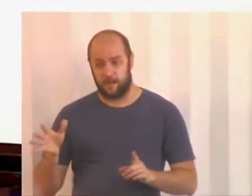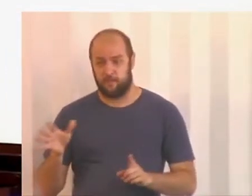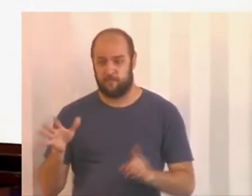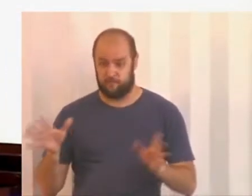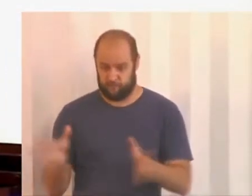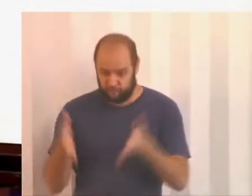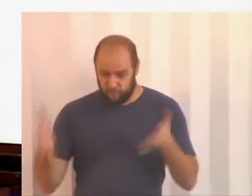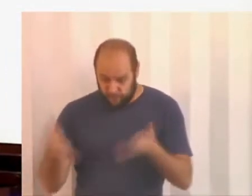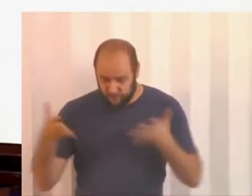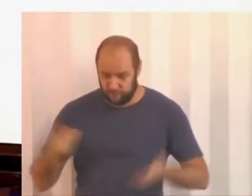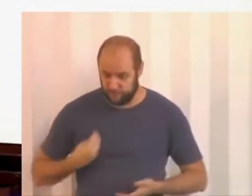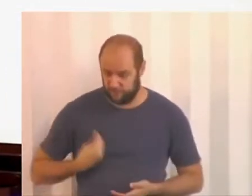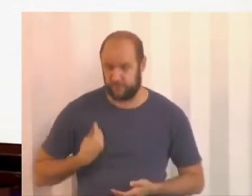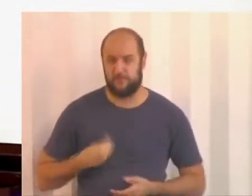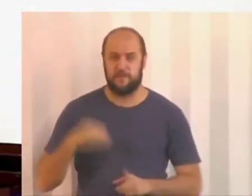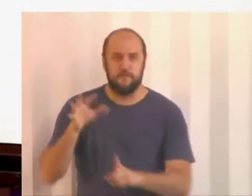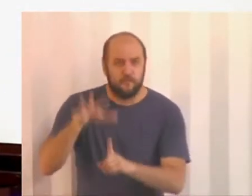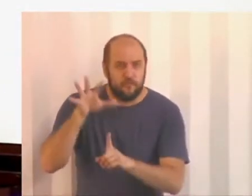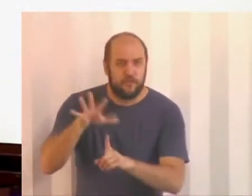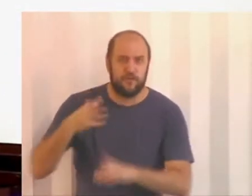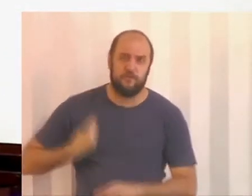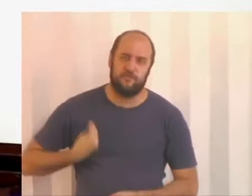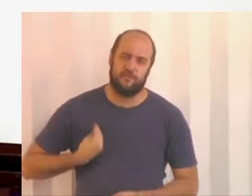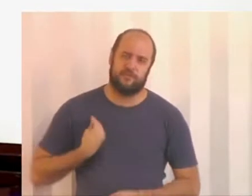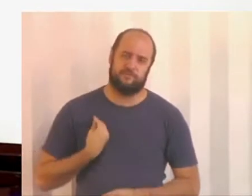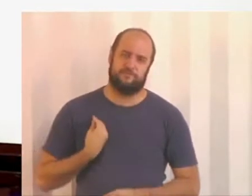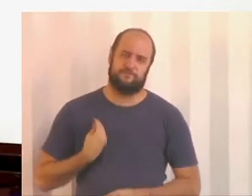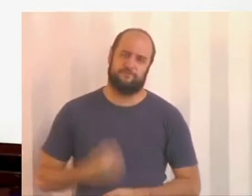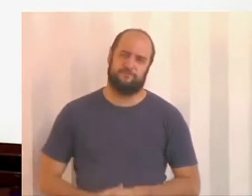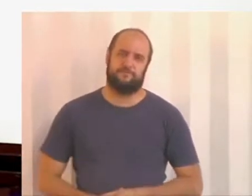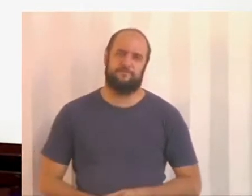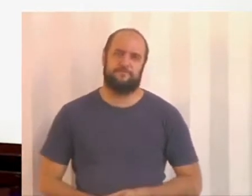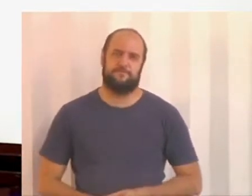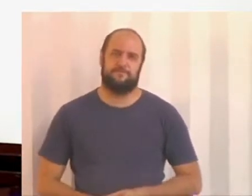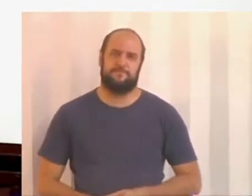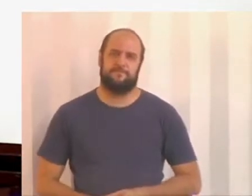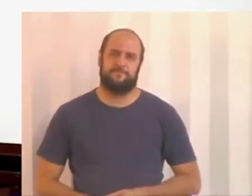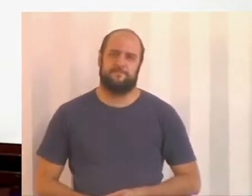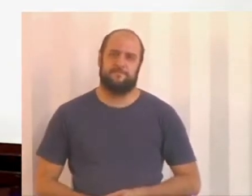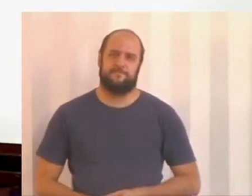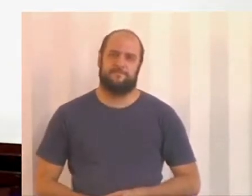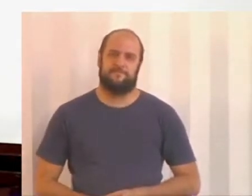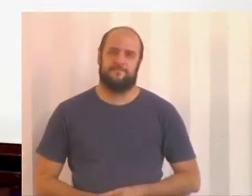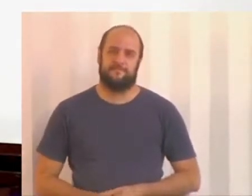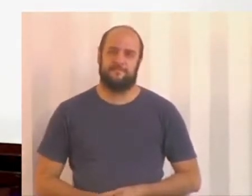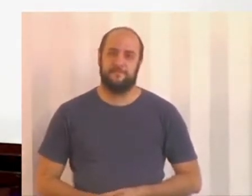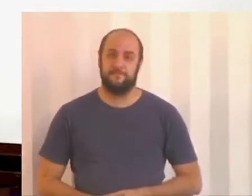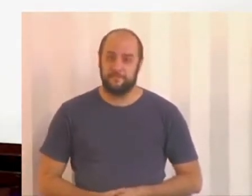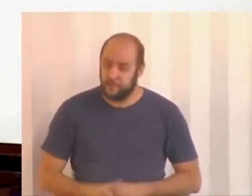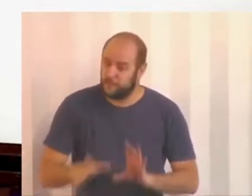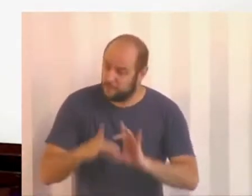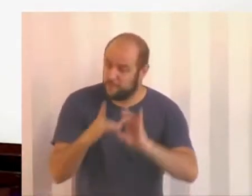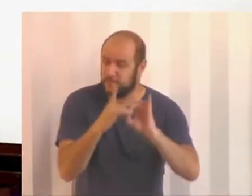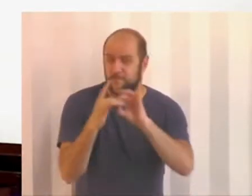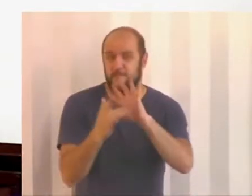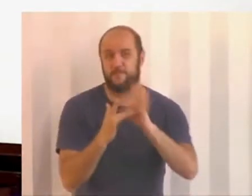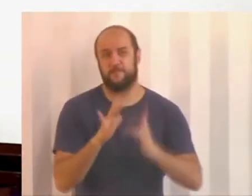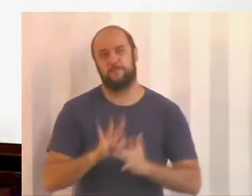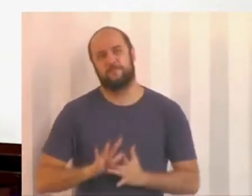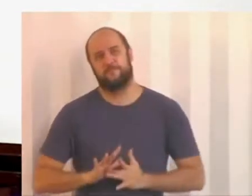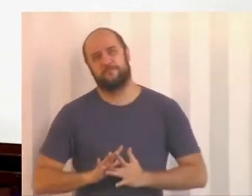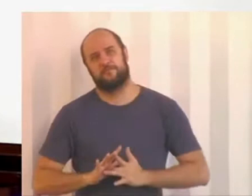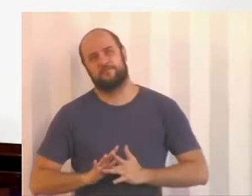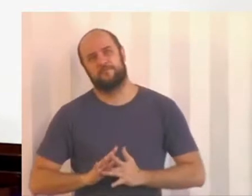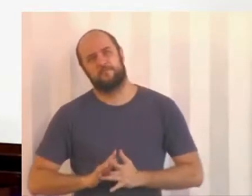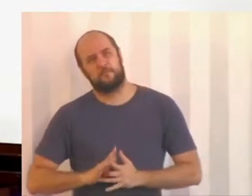dia que nós temos com os nossos irmãos. Essa é a realidade da nossa união com Cristo. E